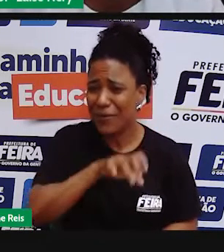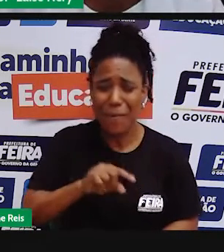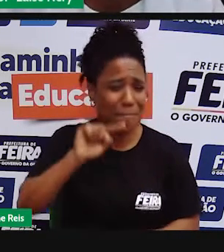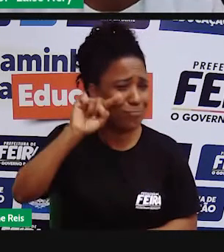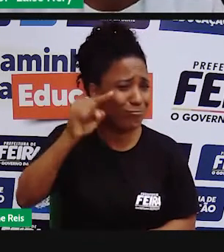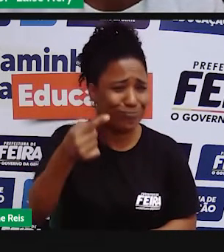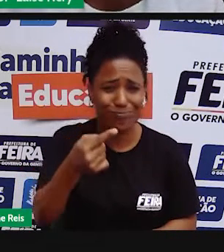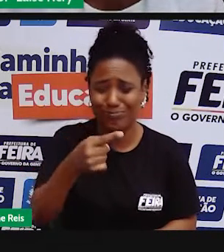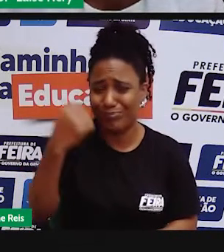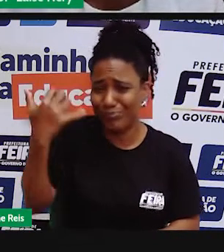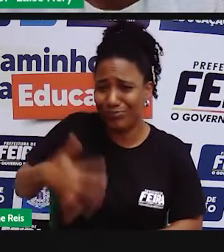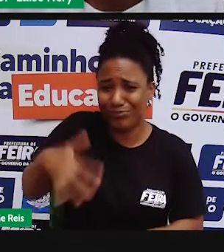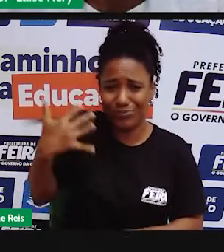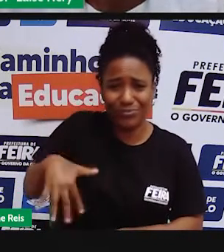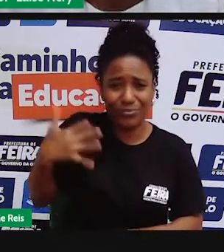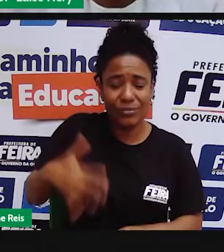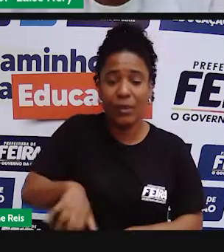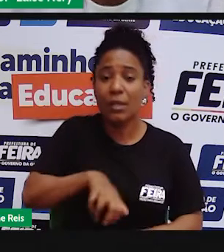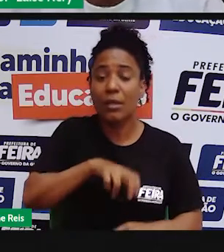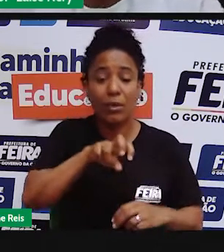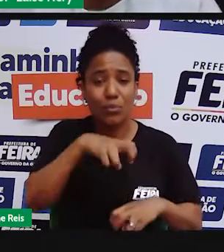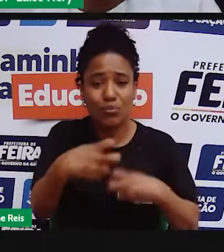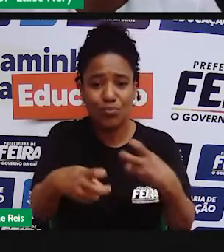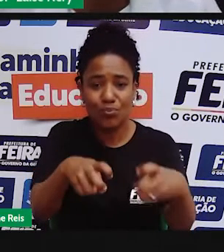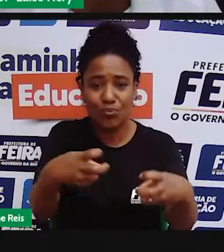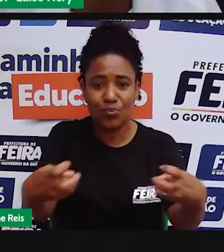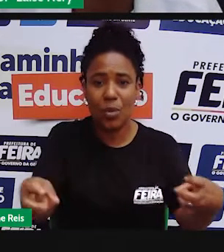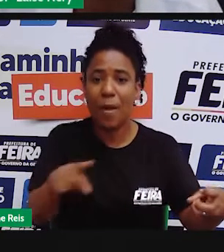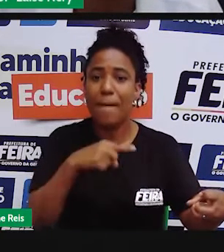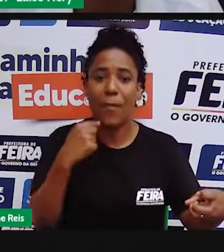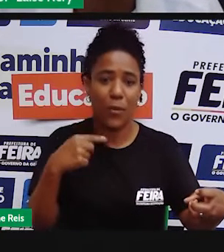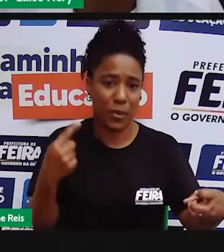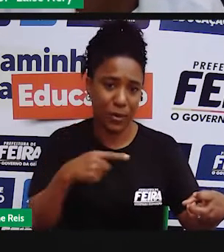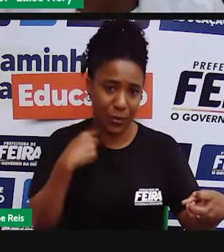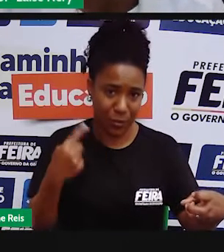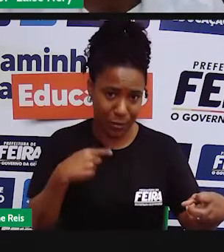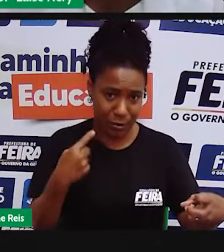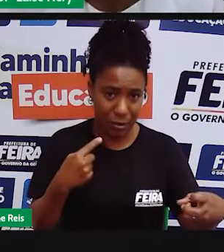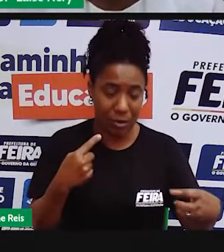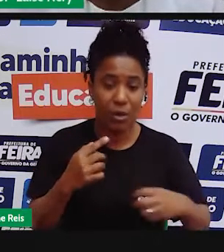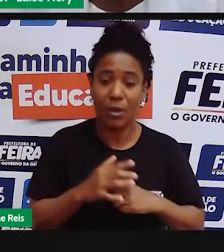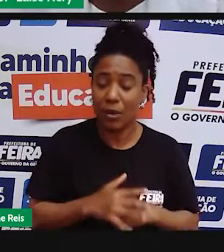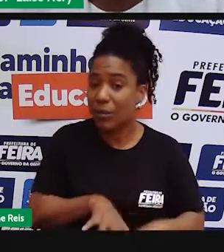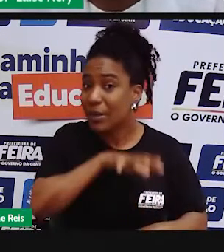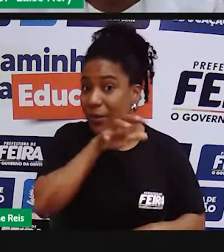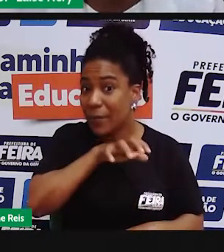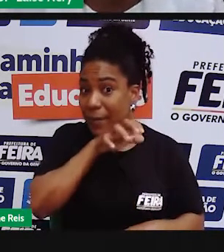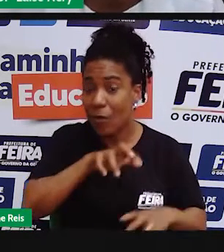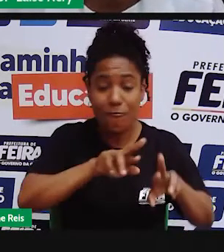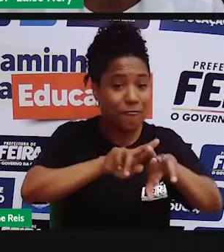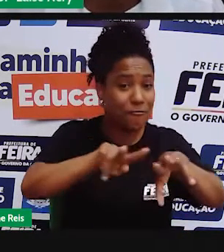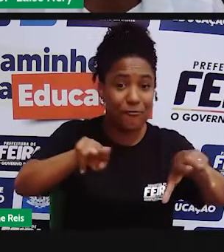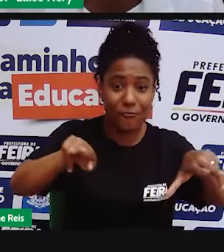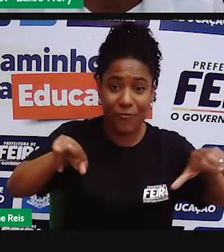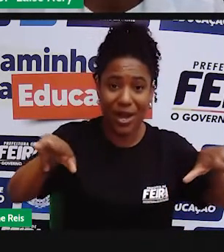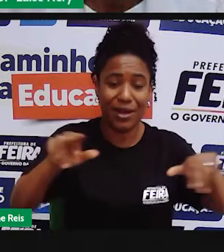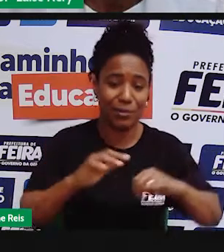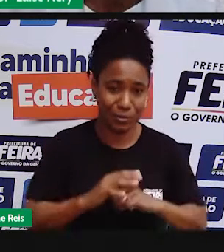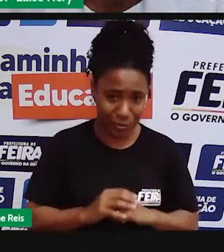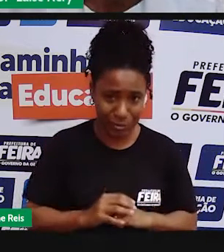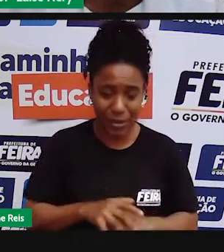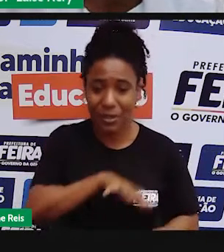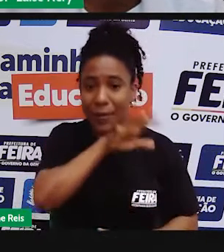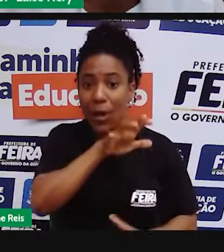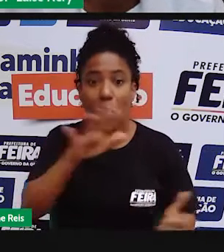morreram. Por quê? Eles habitavam naquela região. E várias espécies de animais